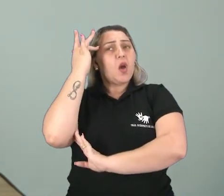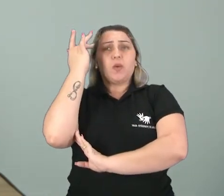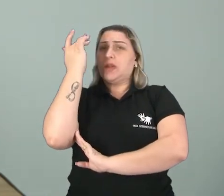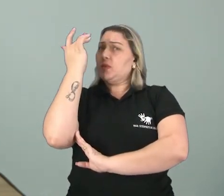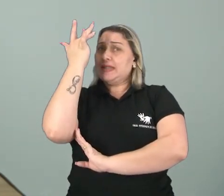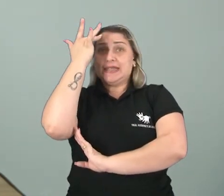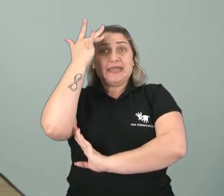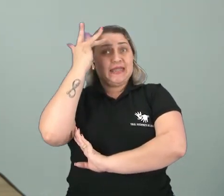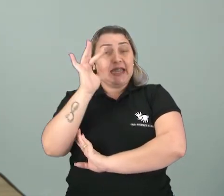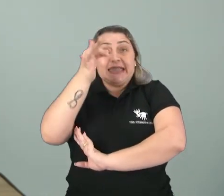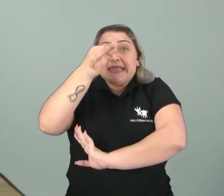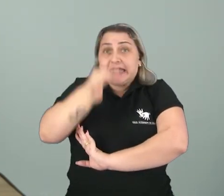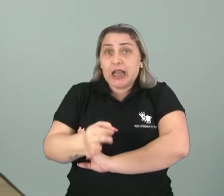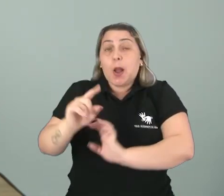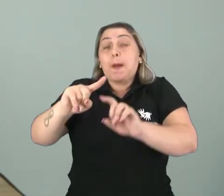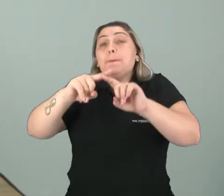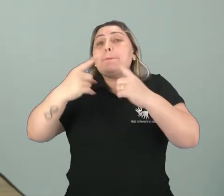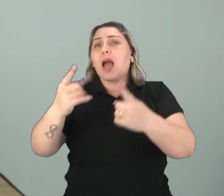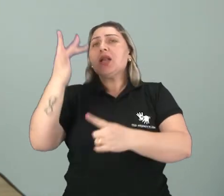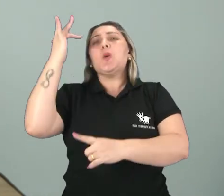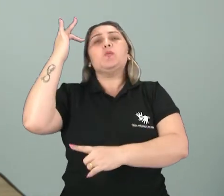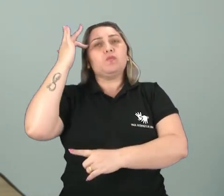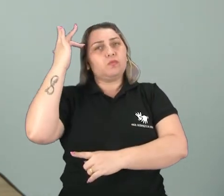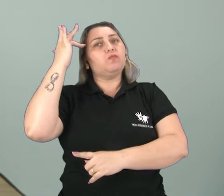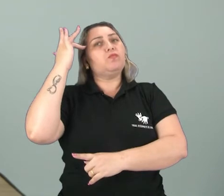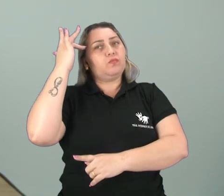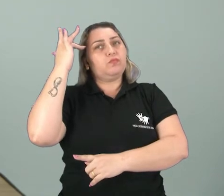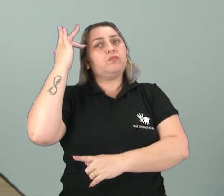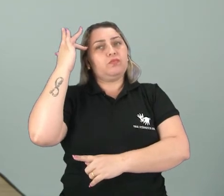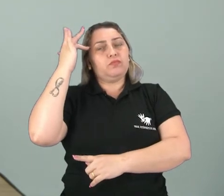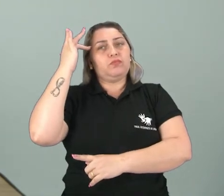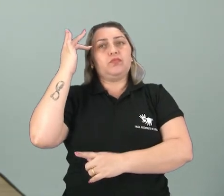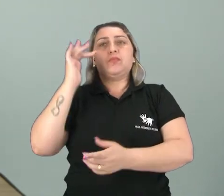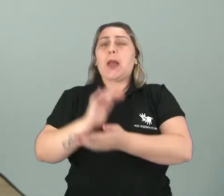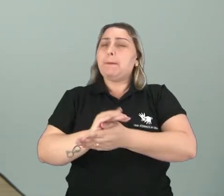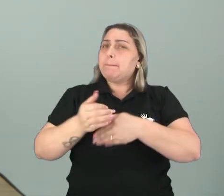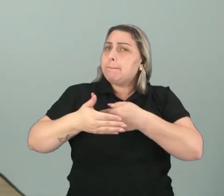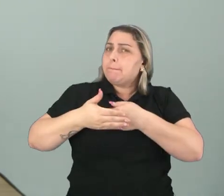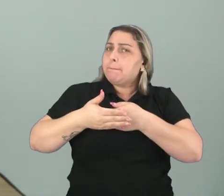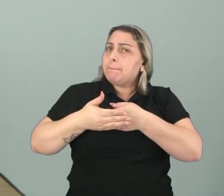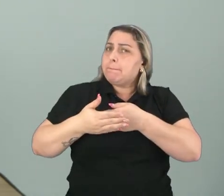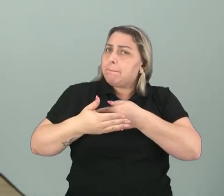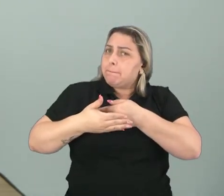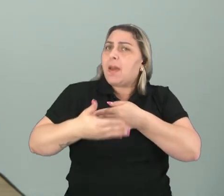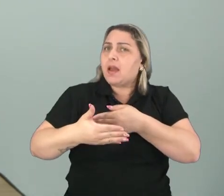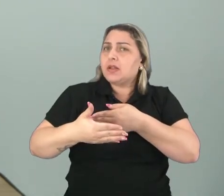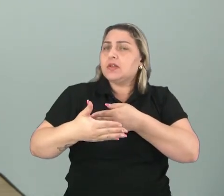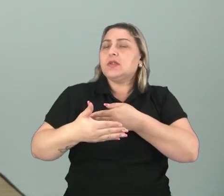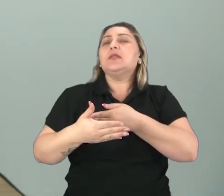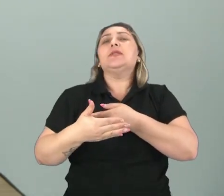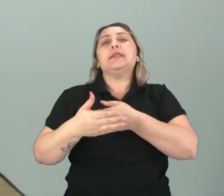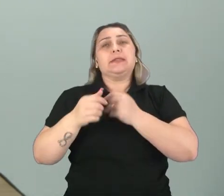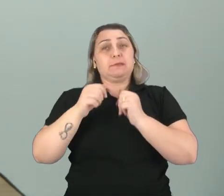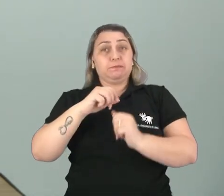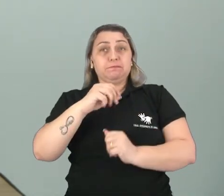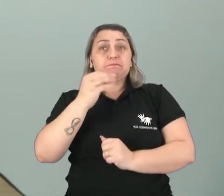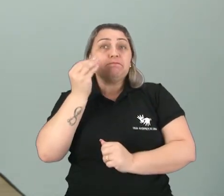não temos uma resposta exata e tentamos chegar a um valor próximo. Nós tentamos